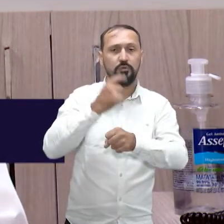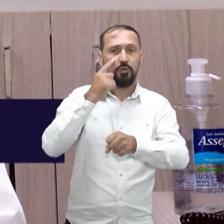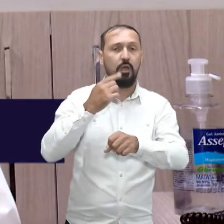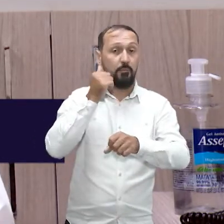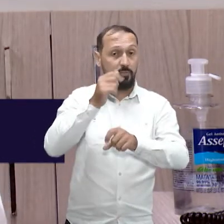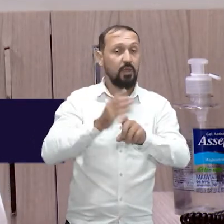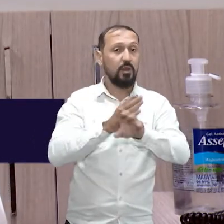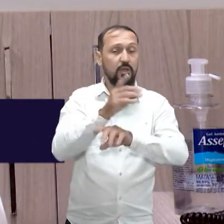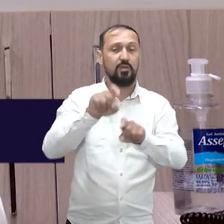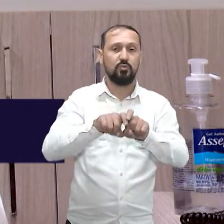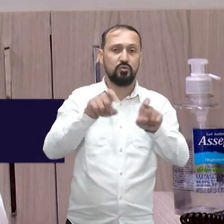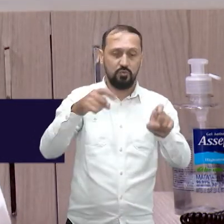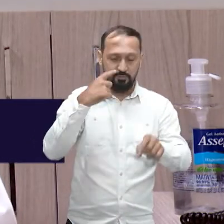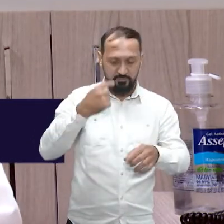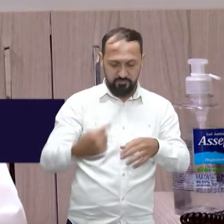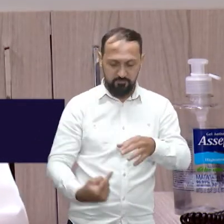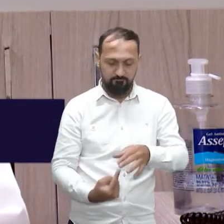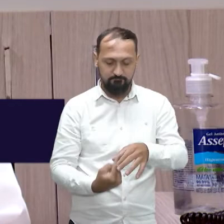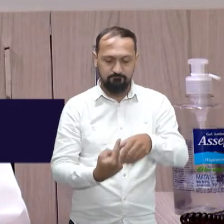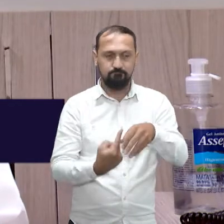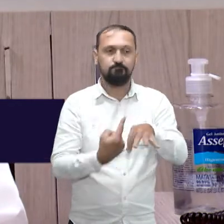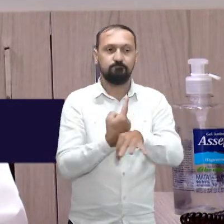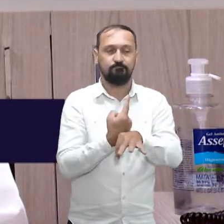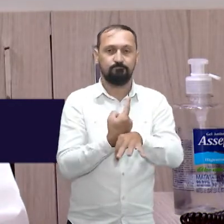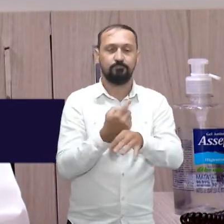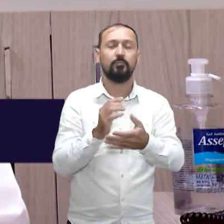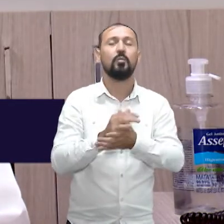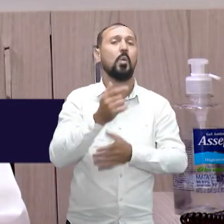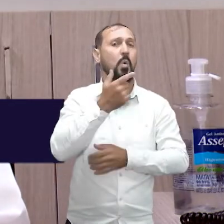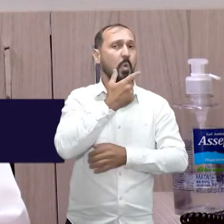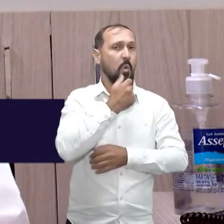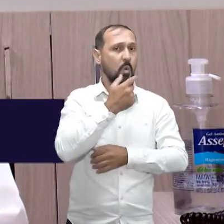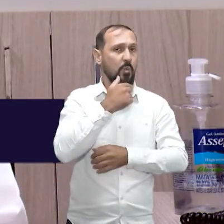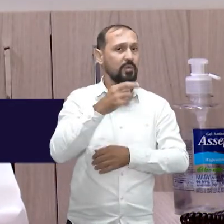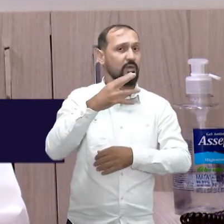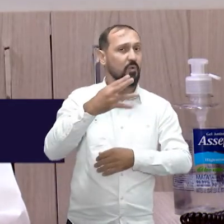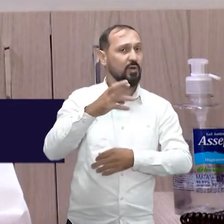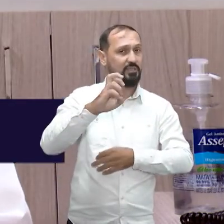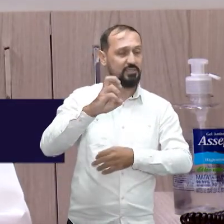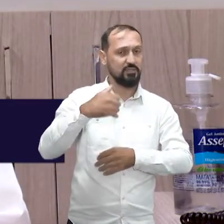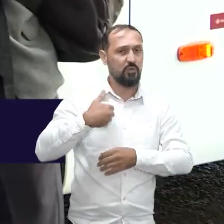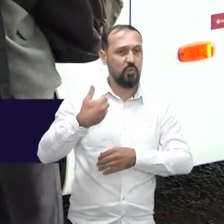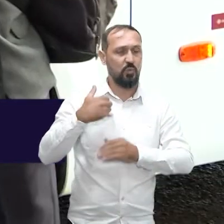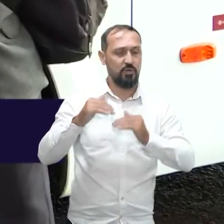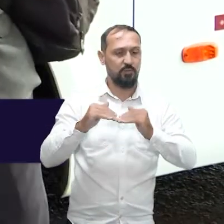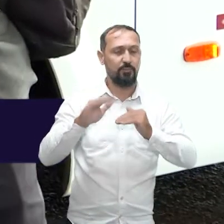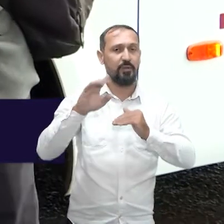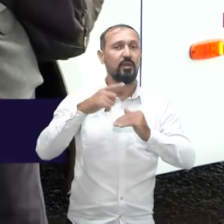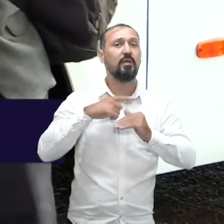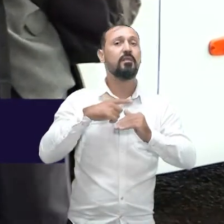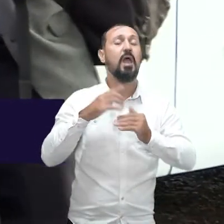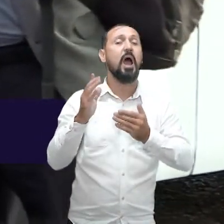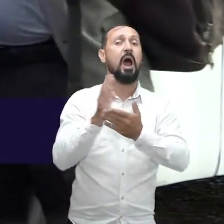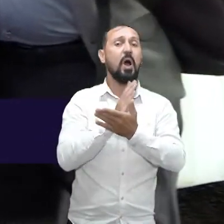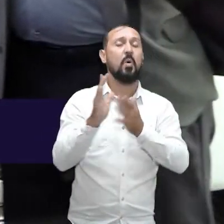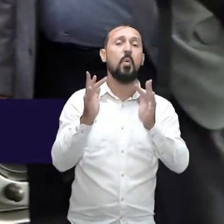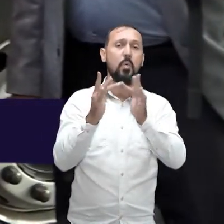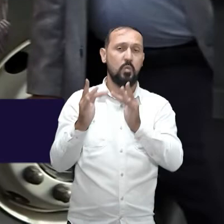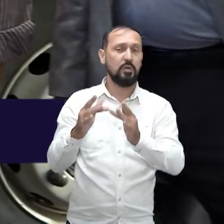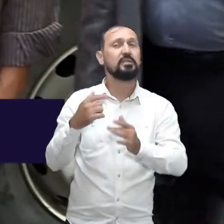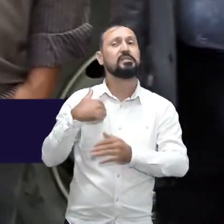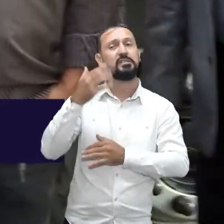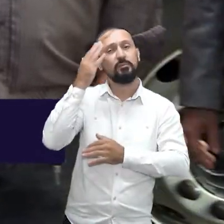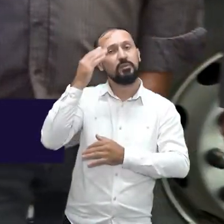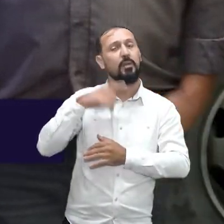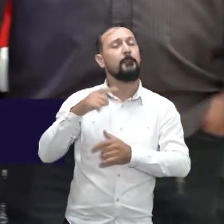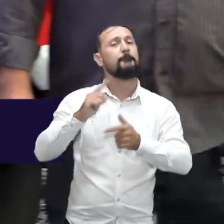Nicolau todos os anos e procurar um ginecologista para sua programação. E para os homens, a partir dos 45 anos, para quem